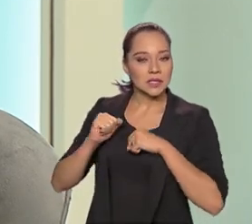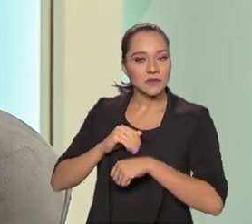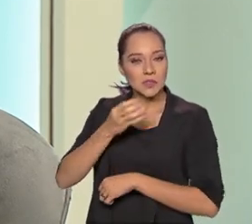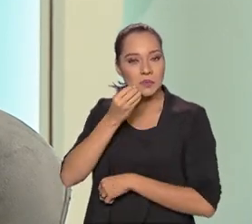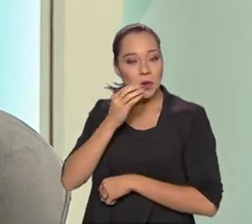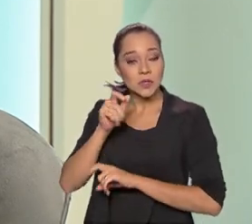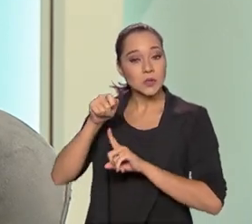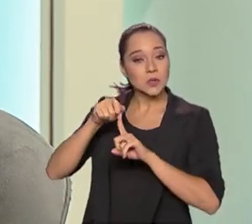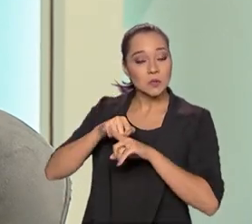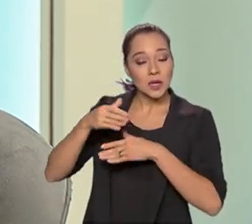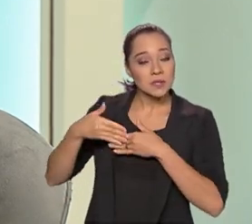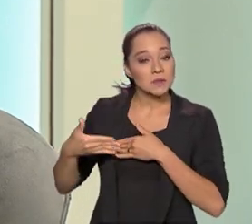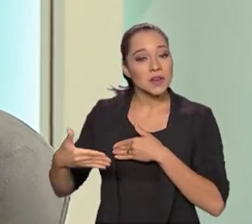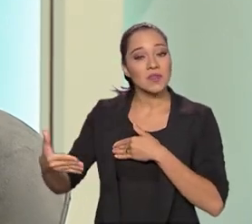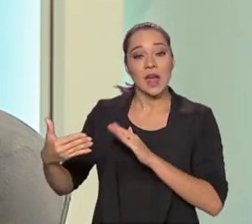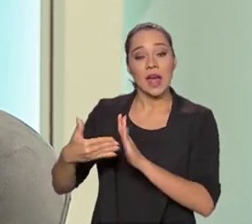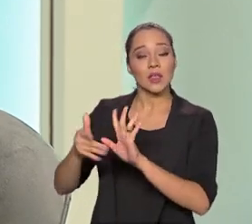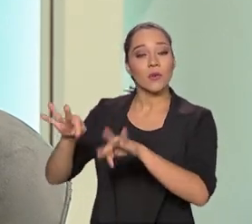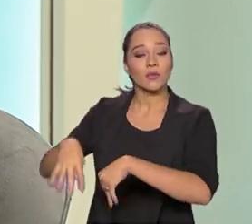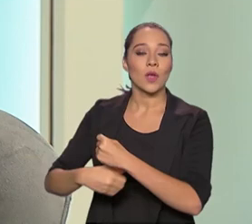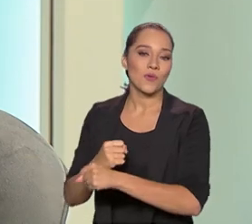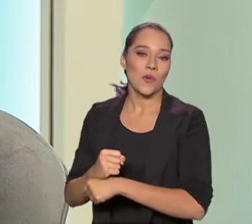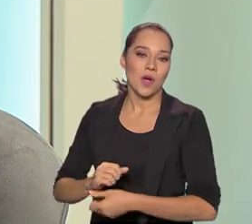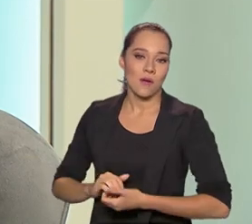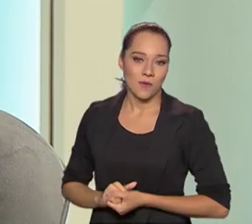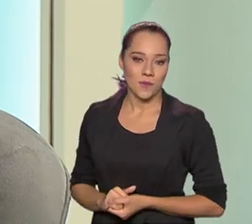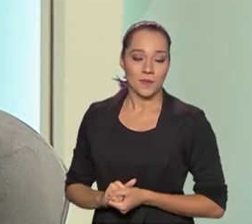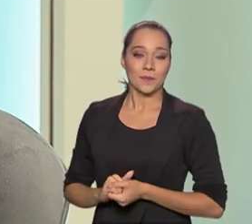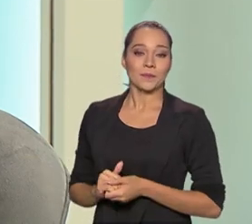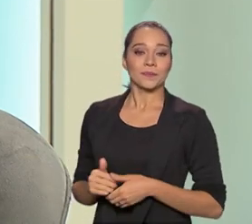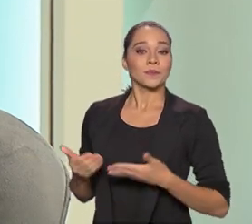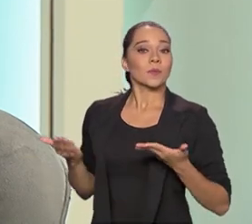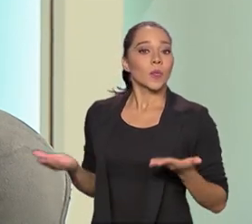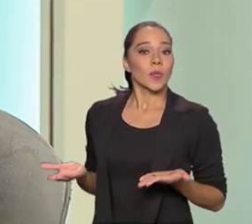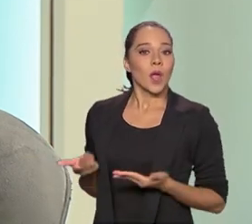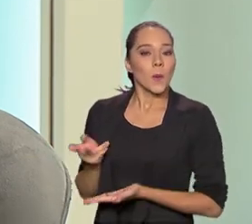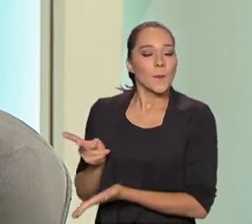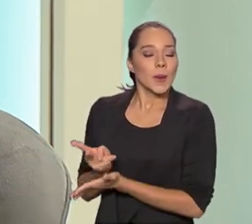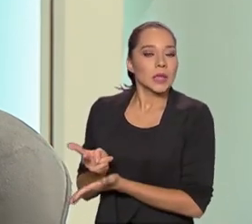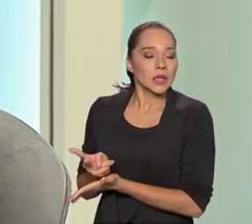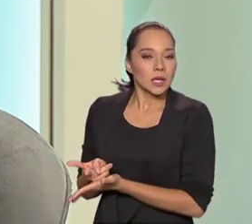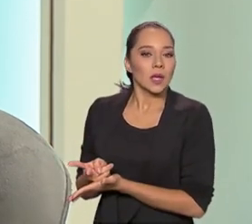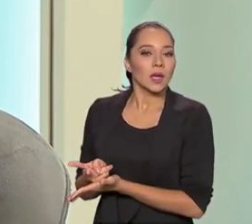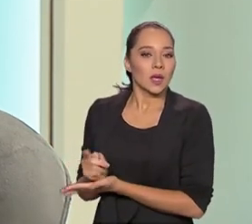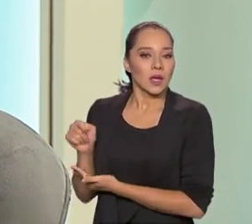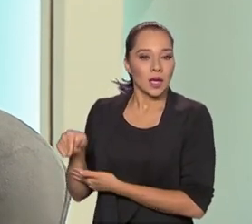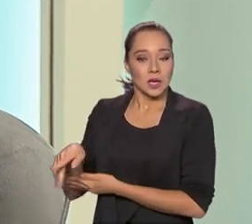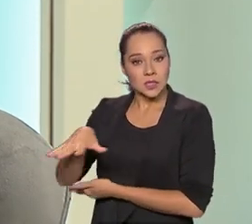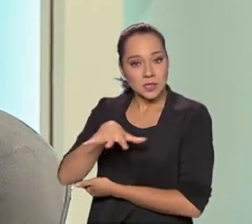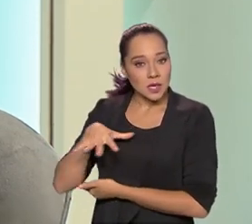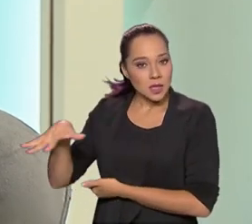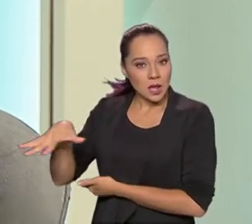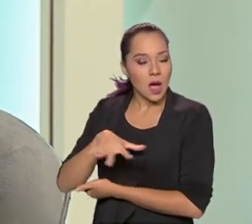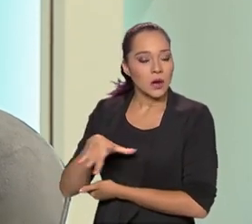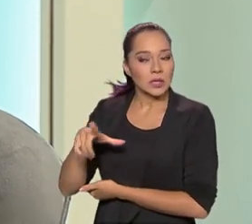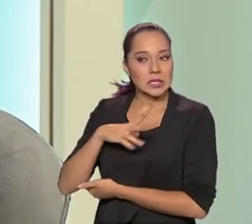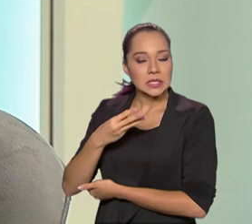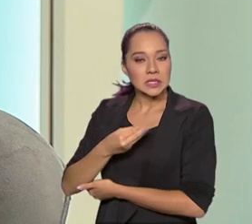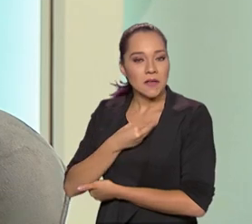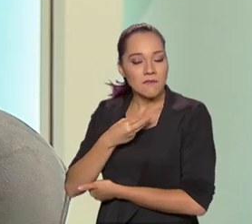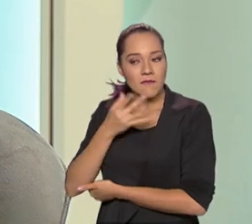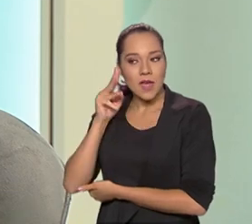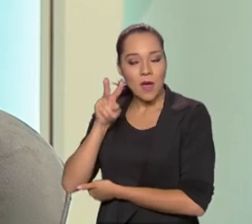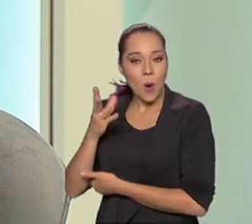boas nos meses seguintes até o final do ano. Então, a manter esse cenário que nós vivemos